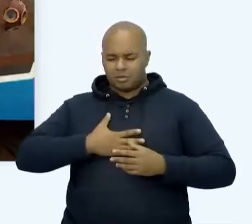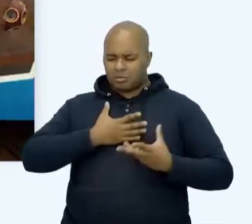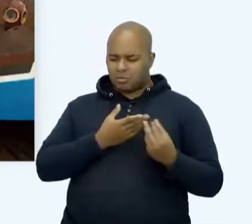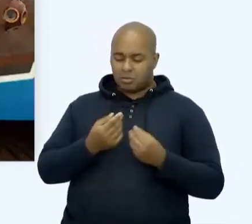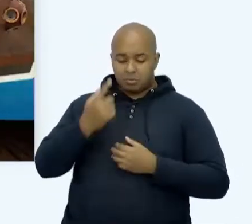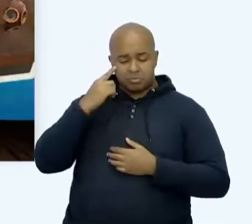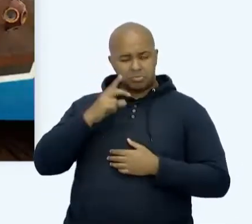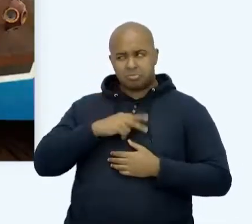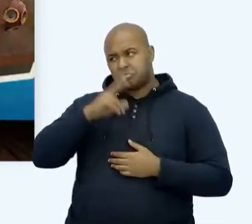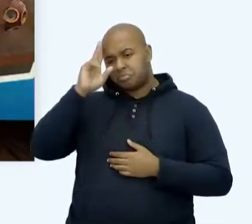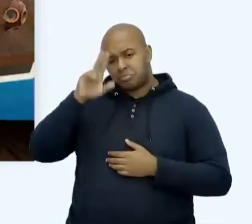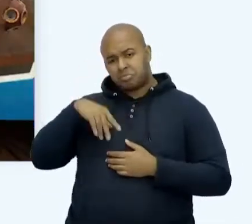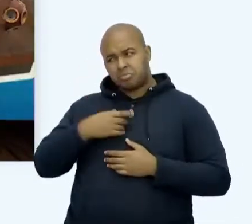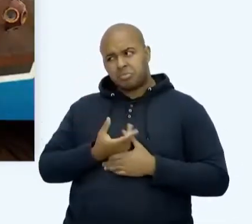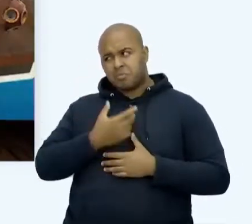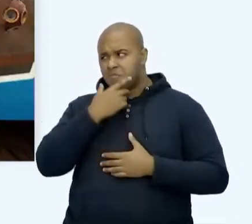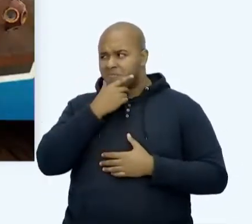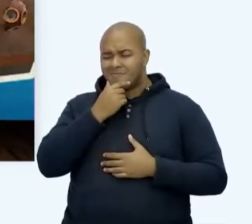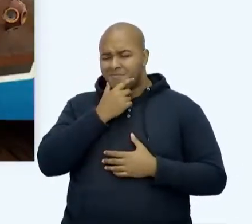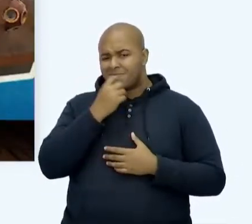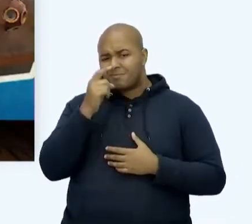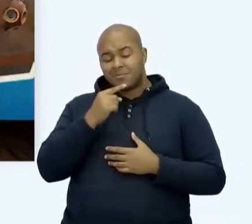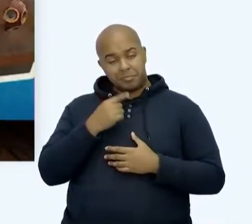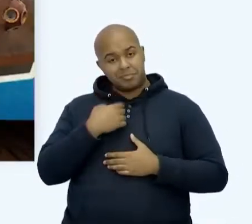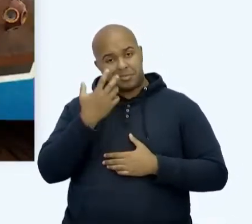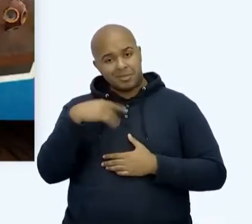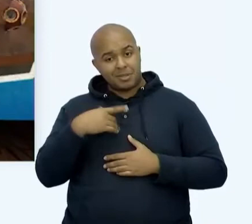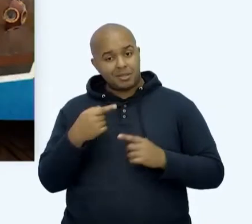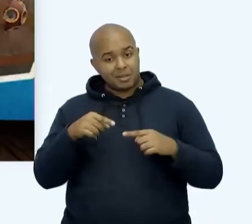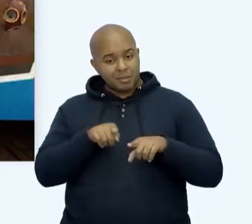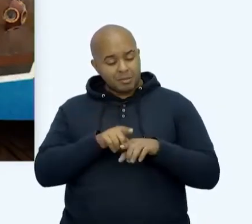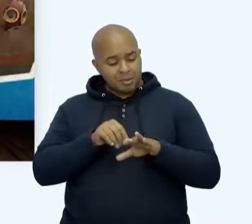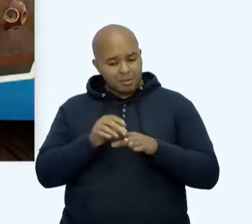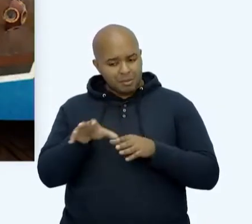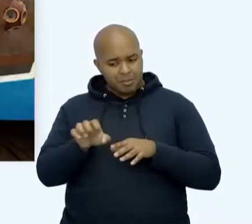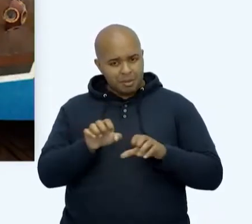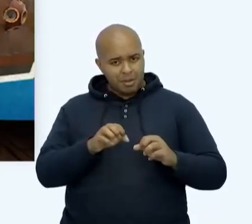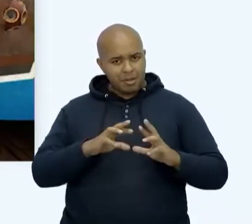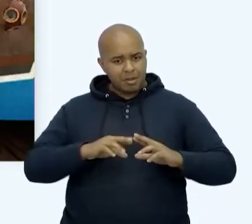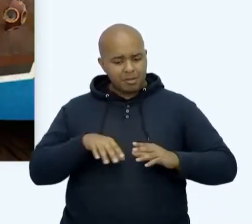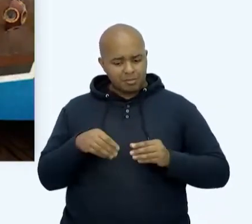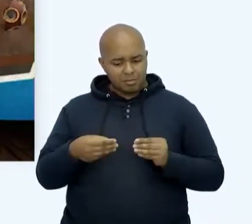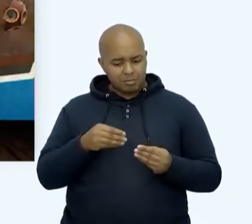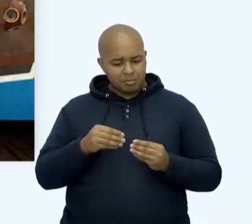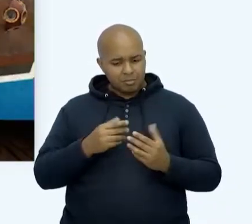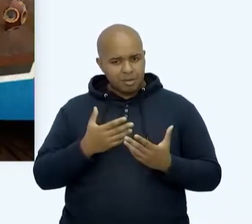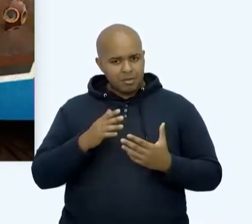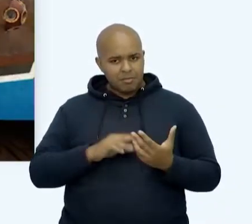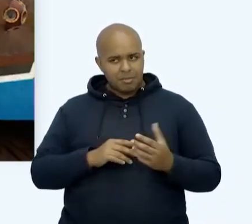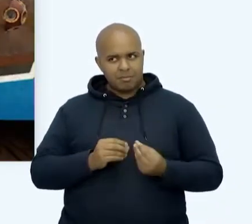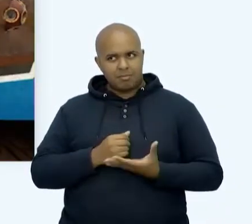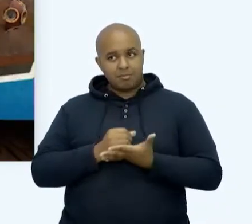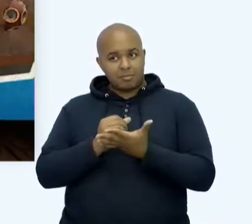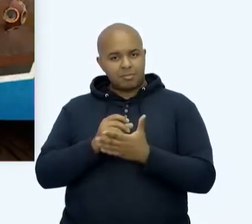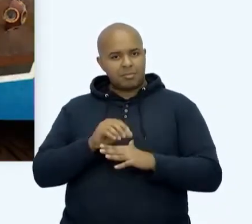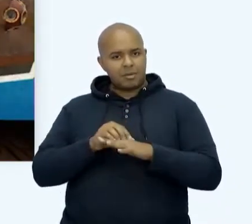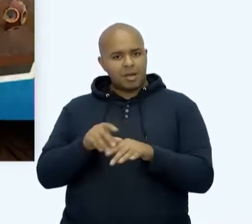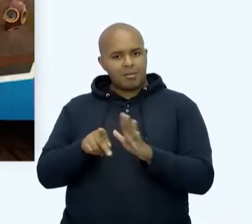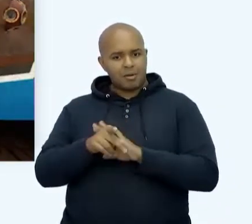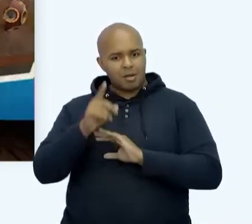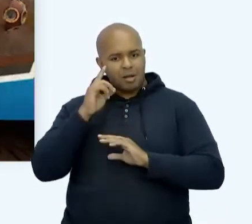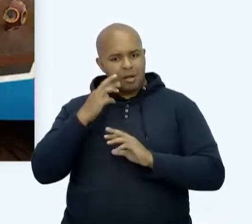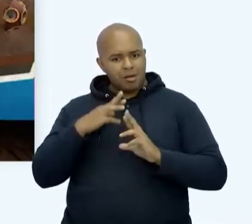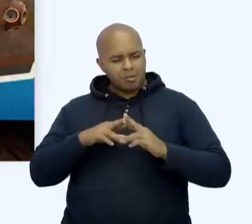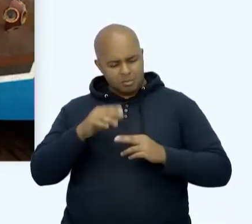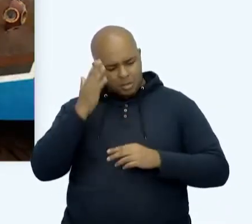Essa história tá muito mal contada. É sério. Inclusive eu recolho plásticos do fundo do mar para enviar para a reciclagem. É sério.